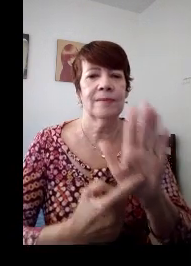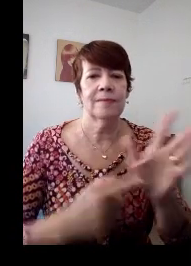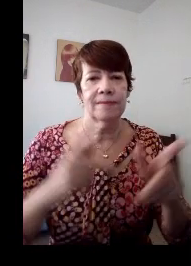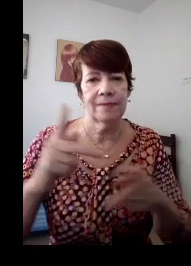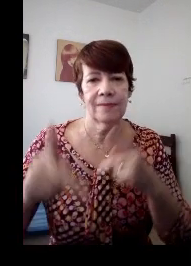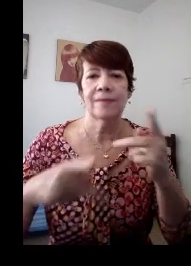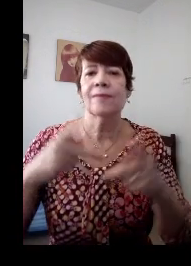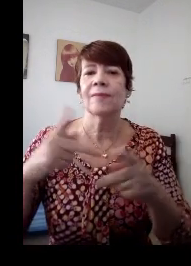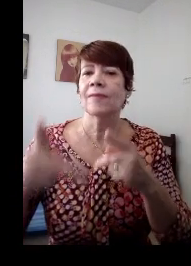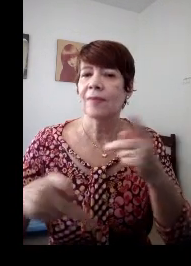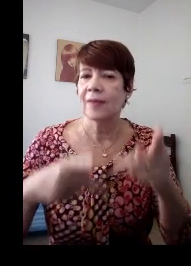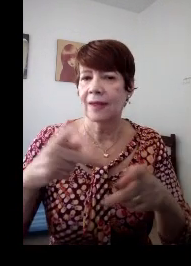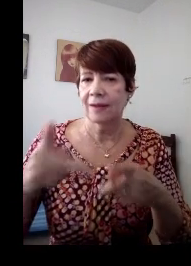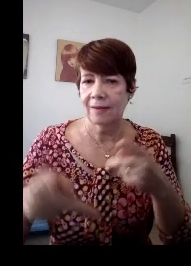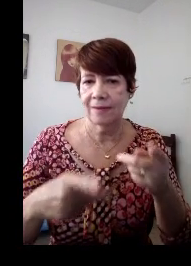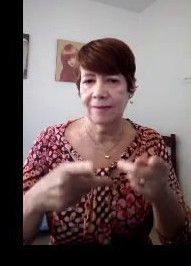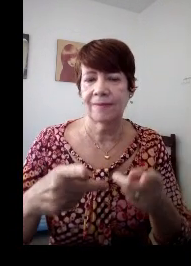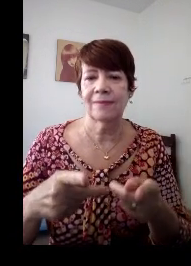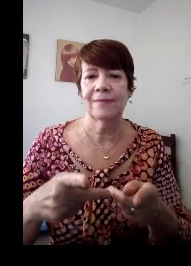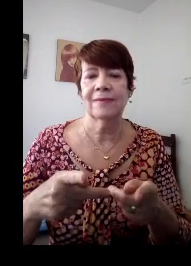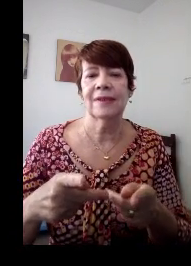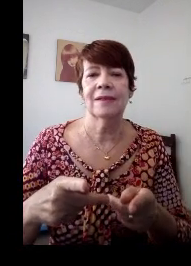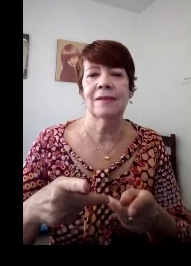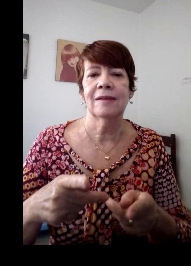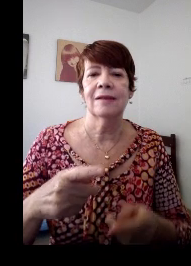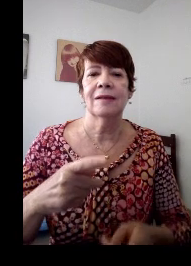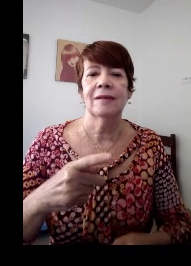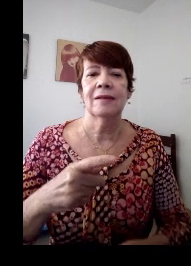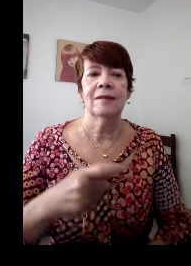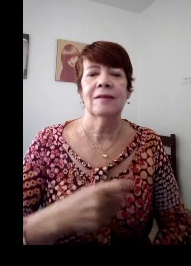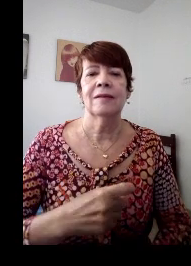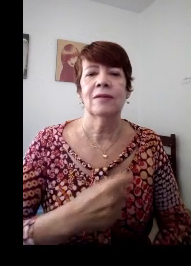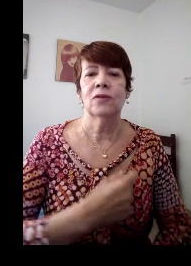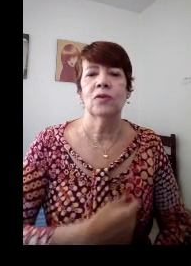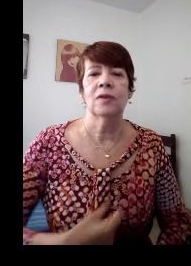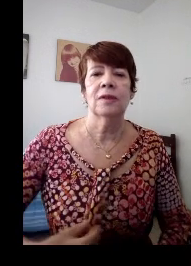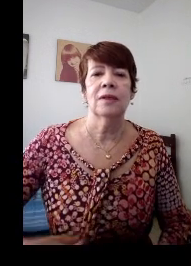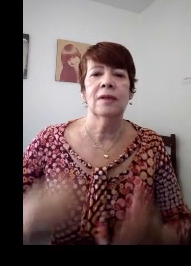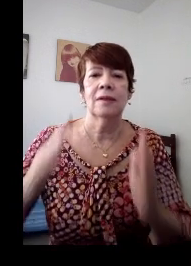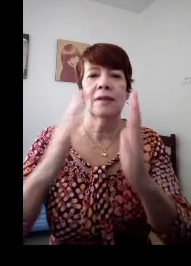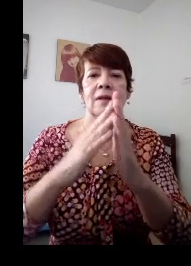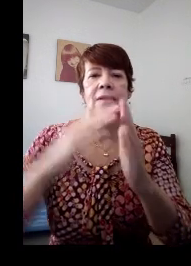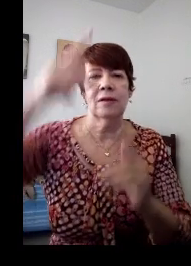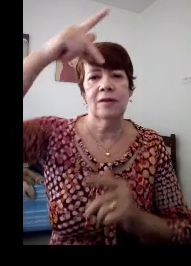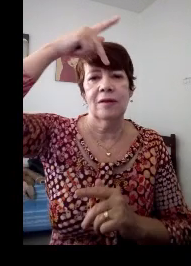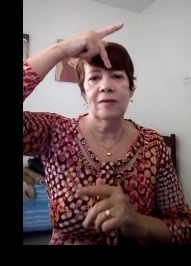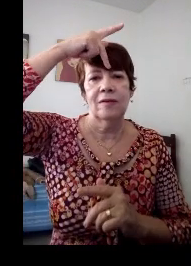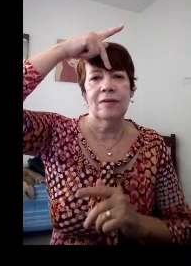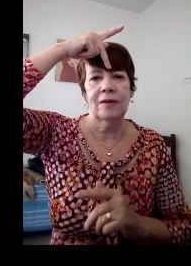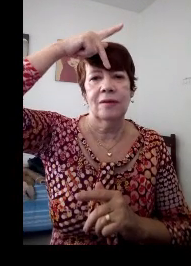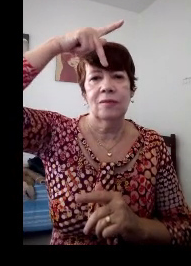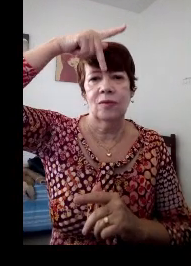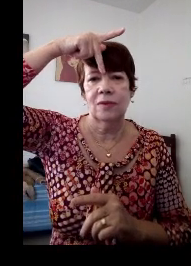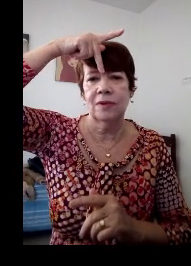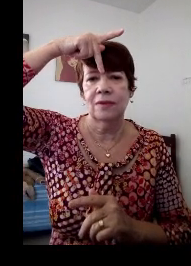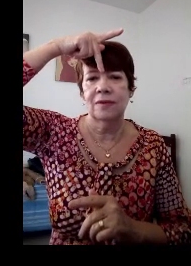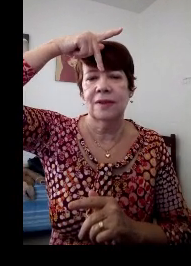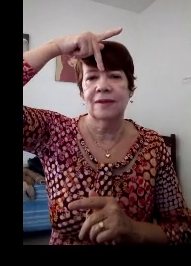Gênesis, no capítulo 39, você lerá José na casa de Potifar.